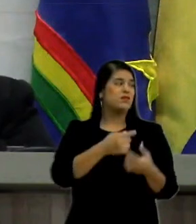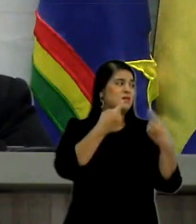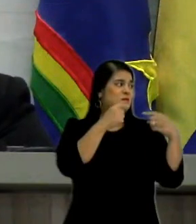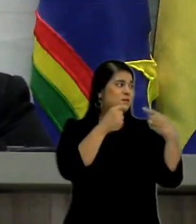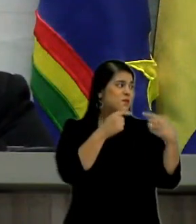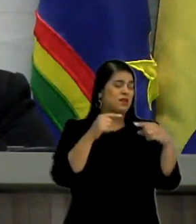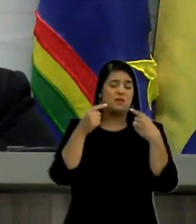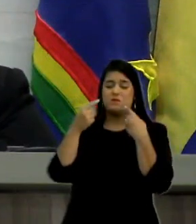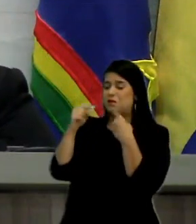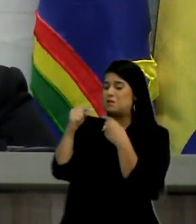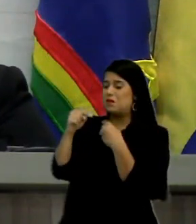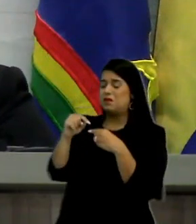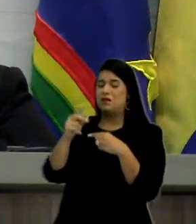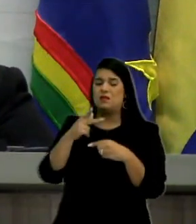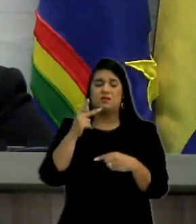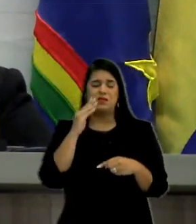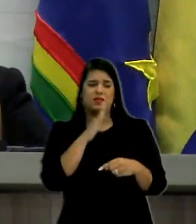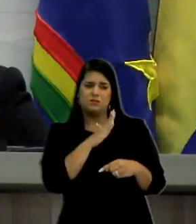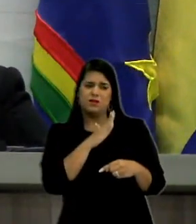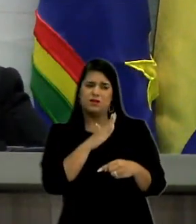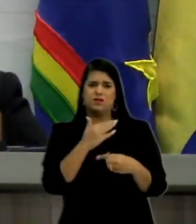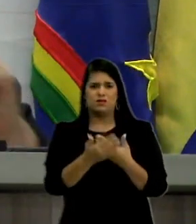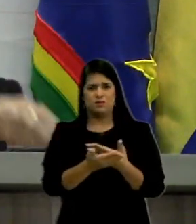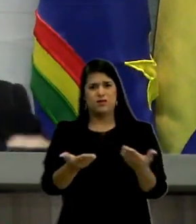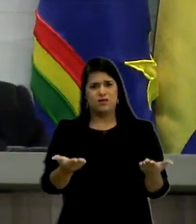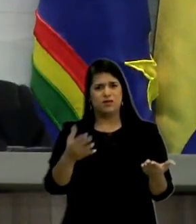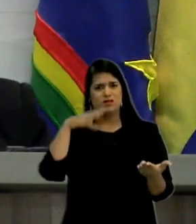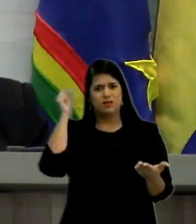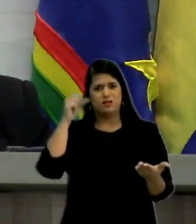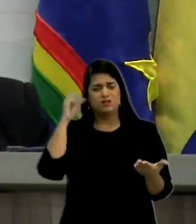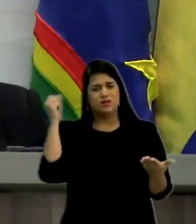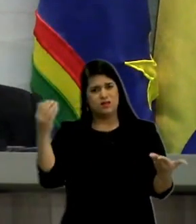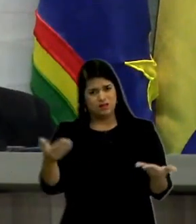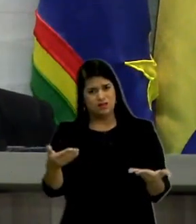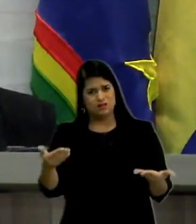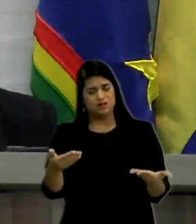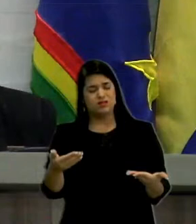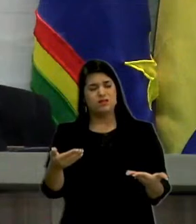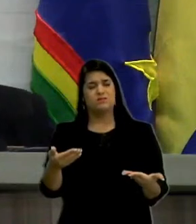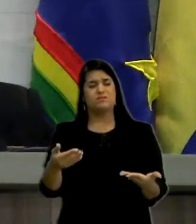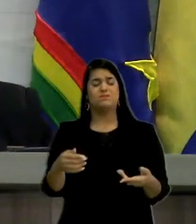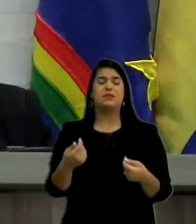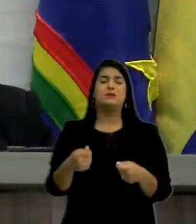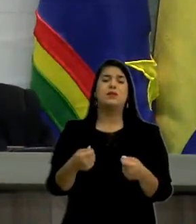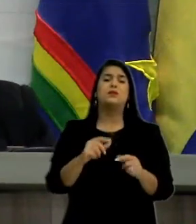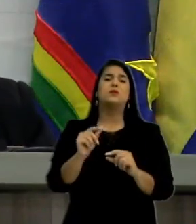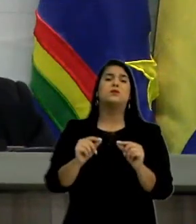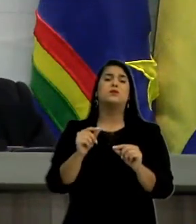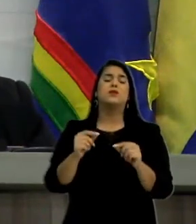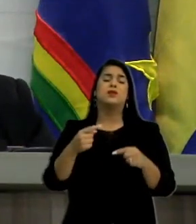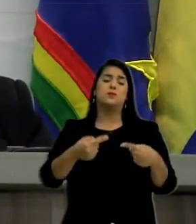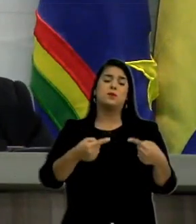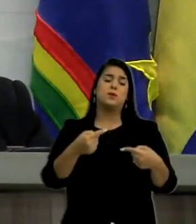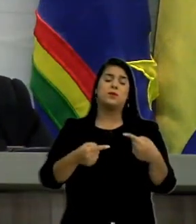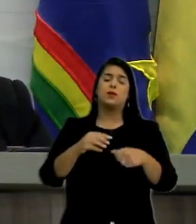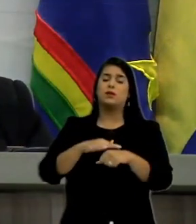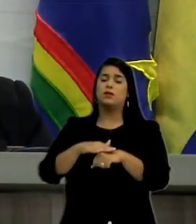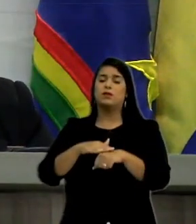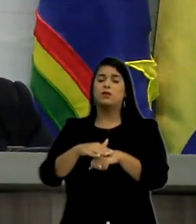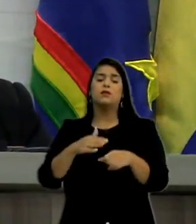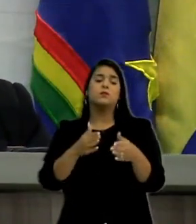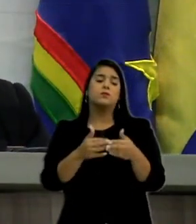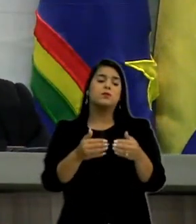Minha gente, vocês que estão me ouvindo, meus amigos e amigas, a gente temos que estar aqui discutindo